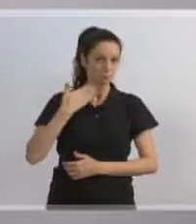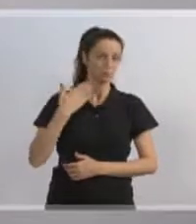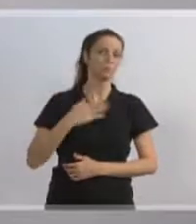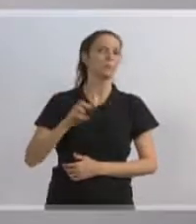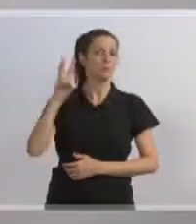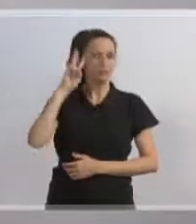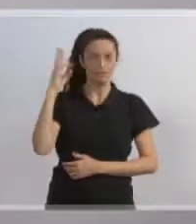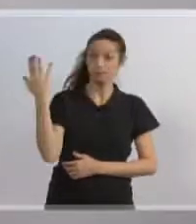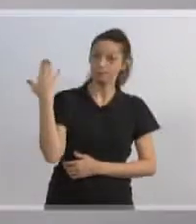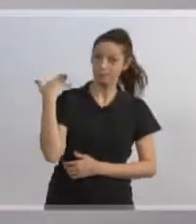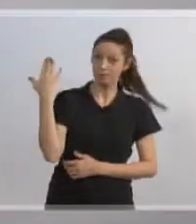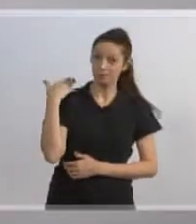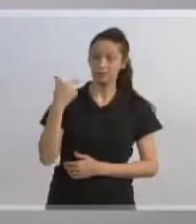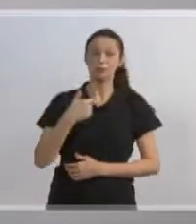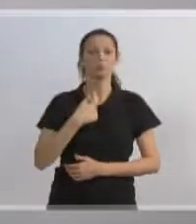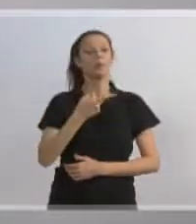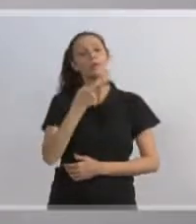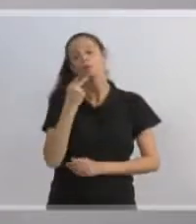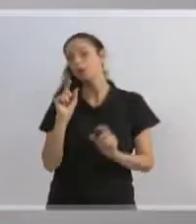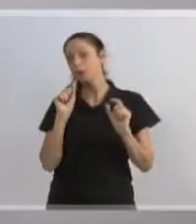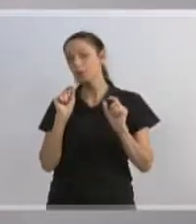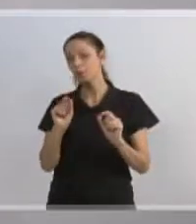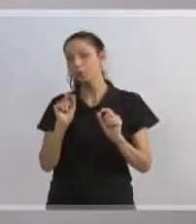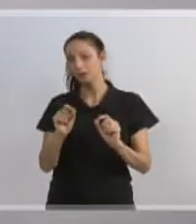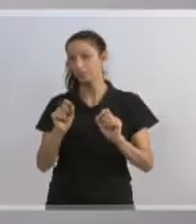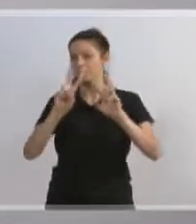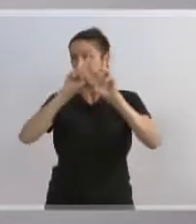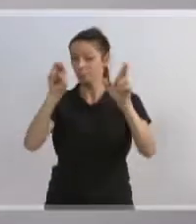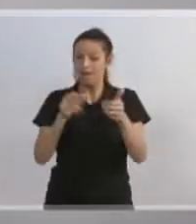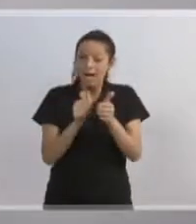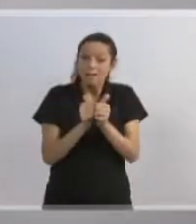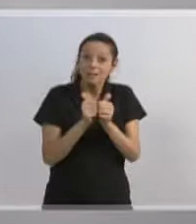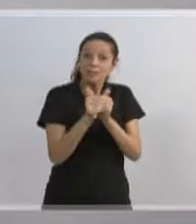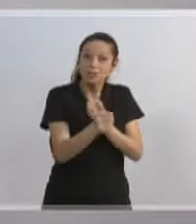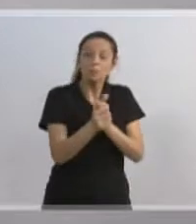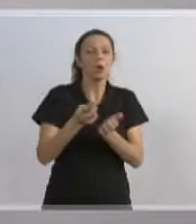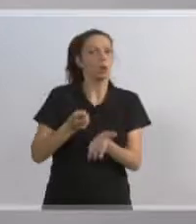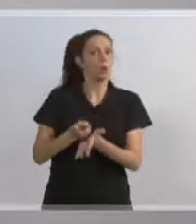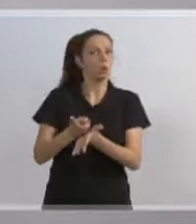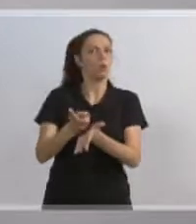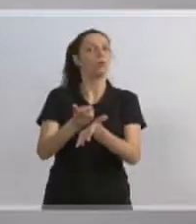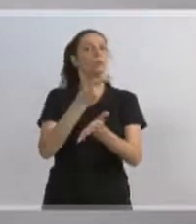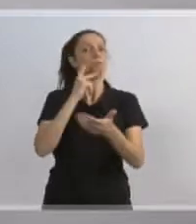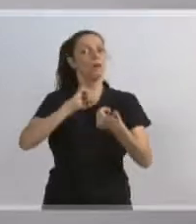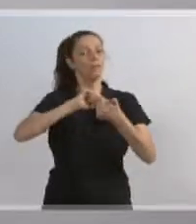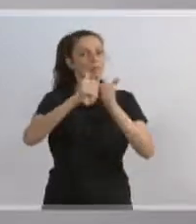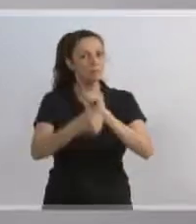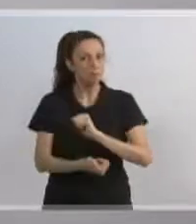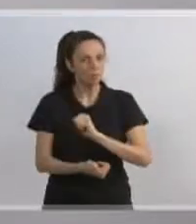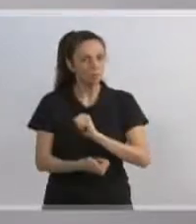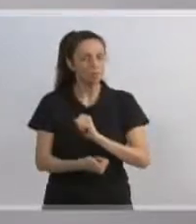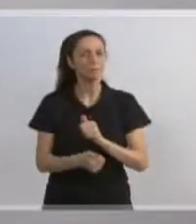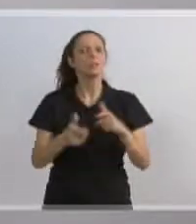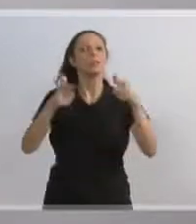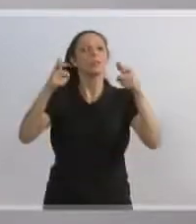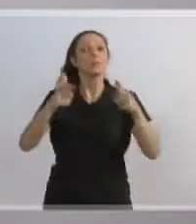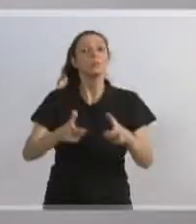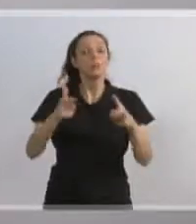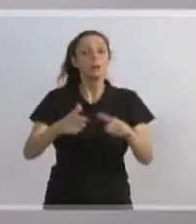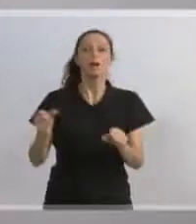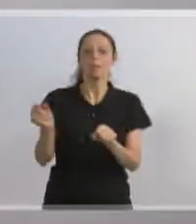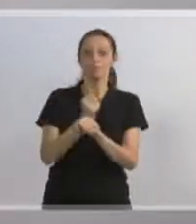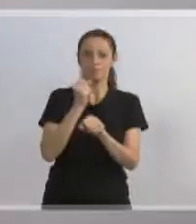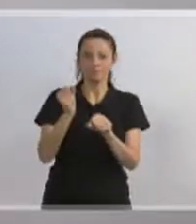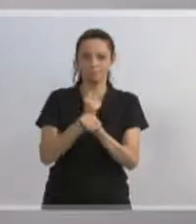passado que eu tive aqui, eu estava falei em atletismo, em esporte, vou continuar falando de esporte. Quero falar do complexo esportivo que